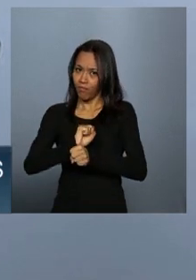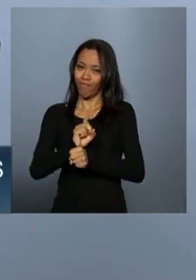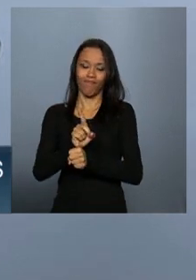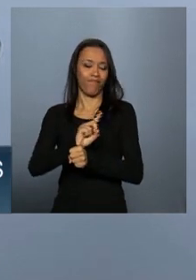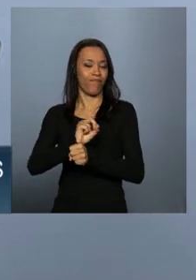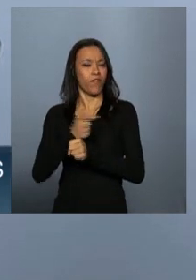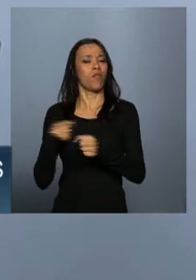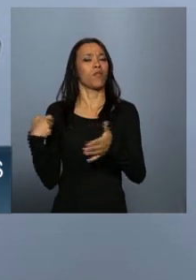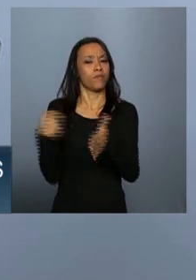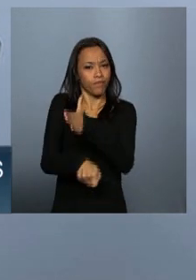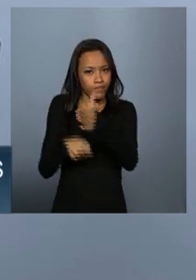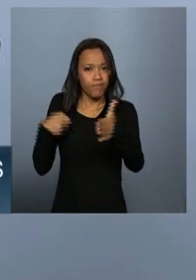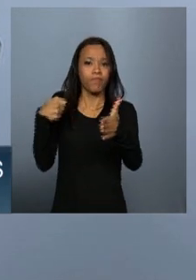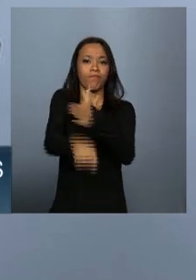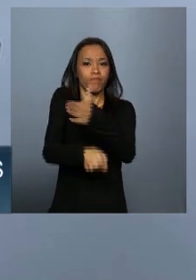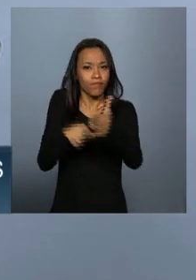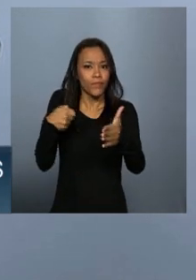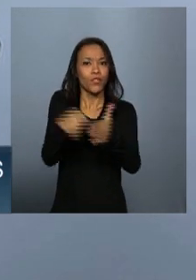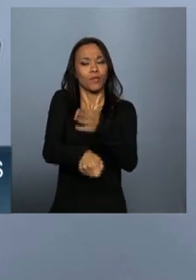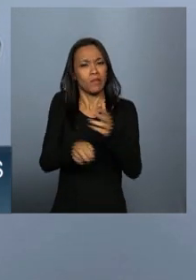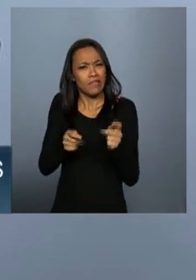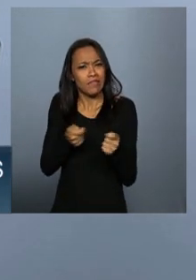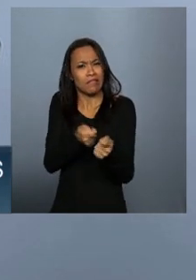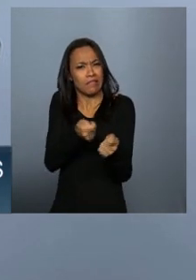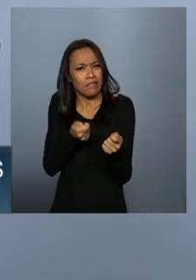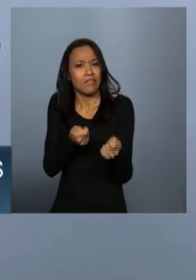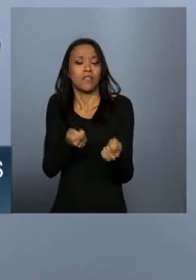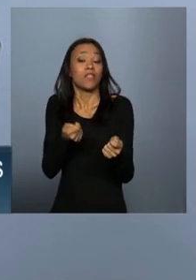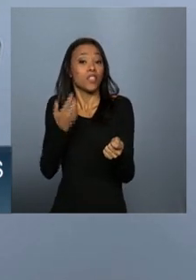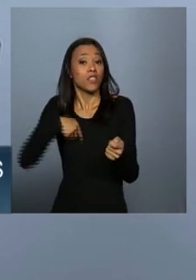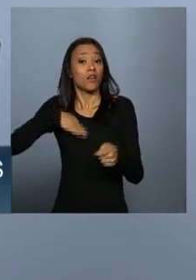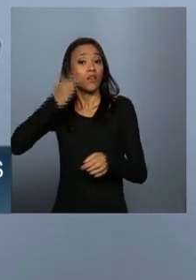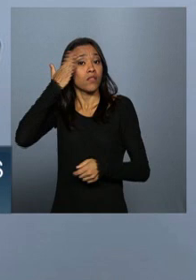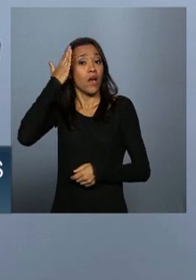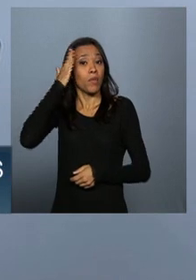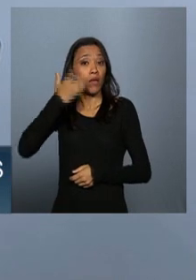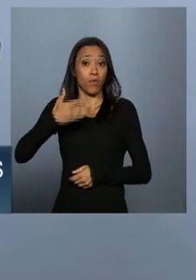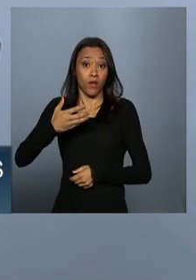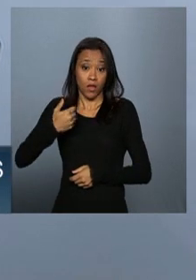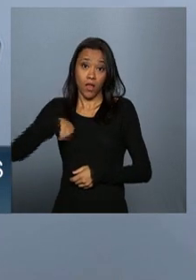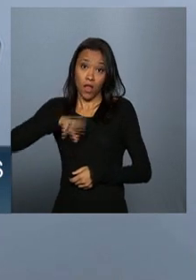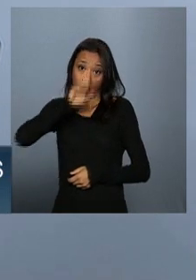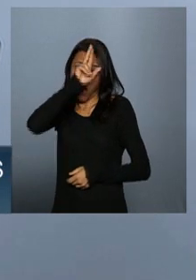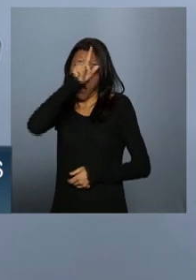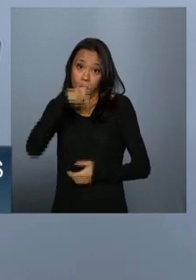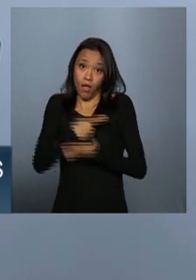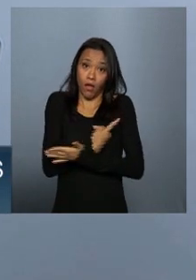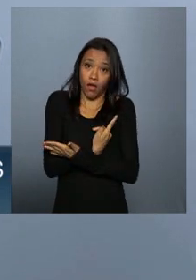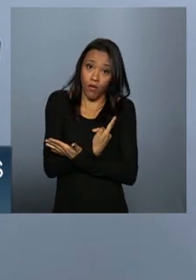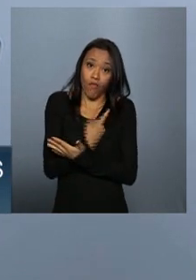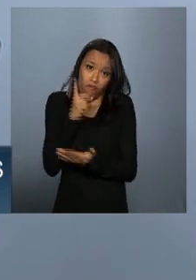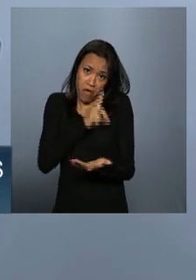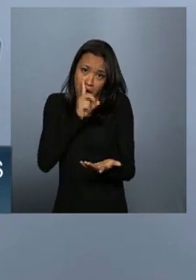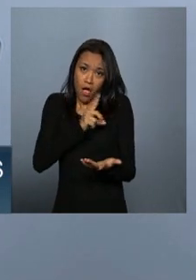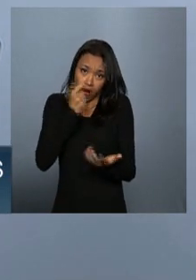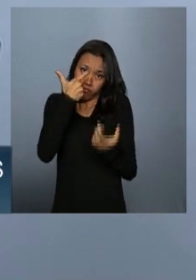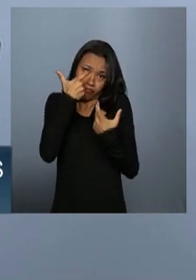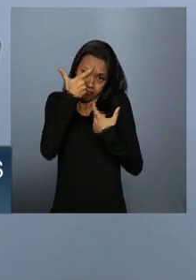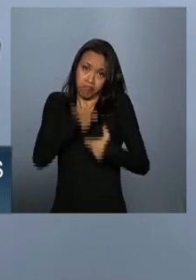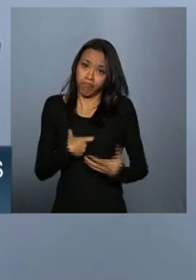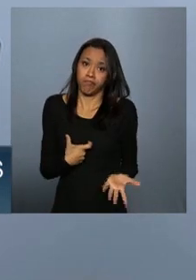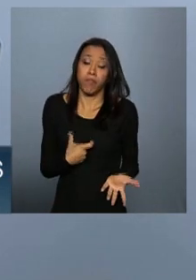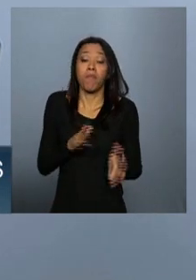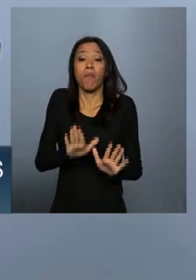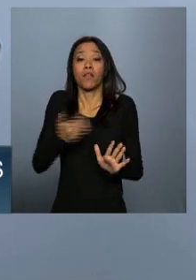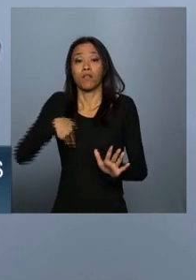de perseverar, de persistir, porque a gente sabe, com os nossos erros, com as nossas falhas, que a gente